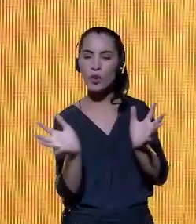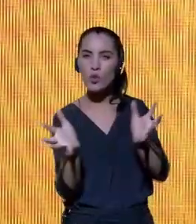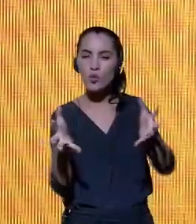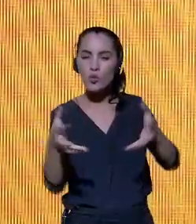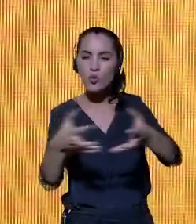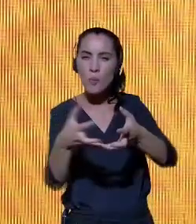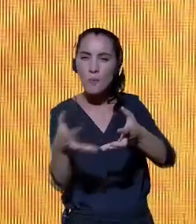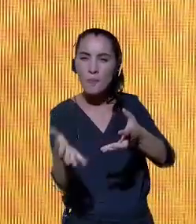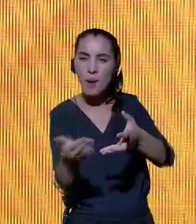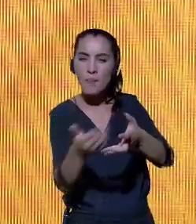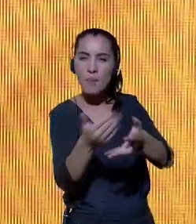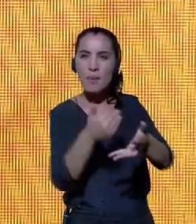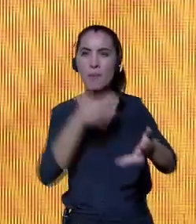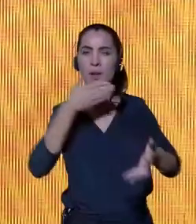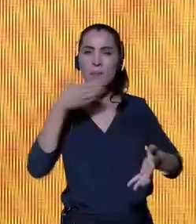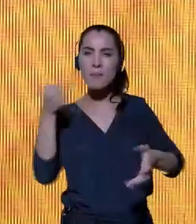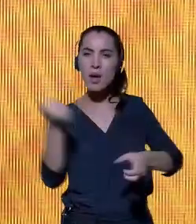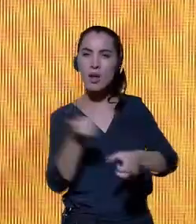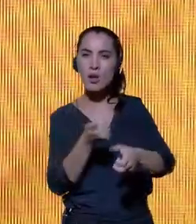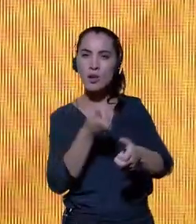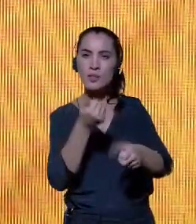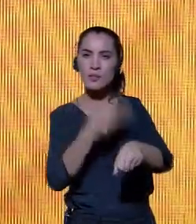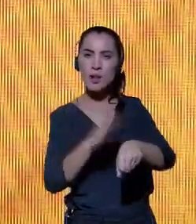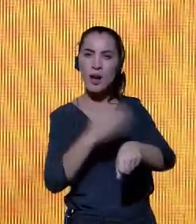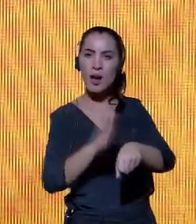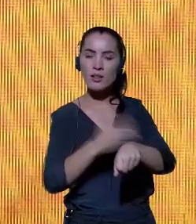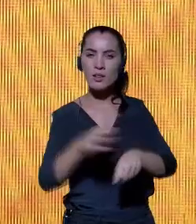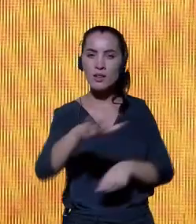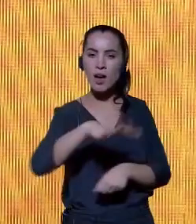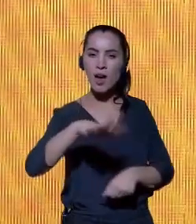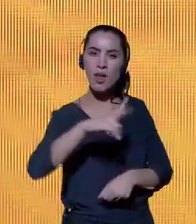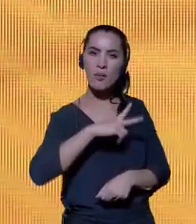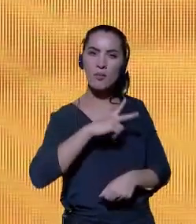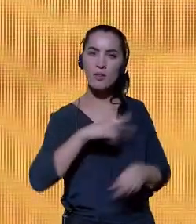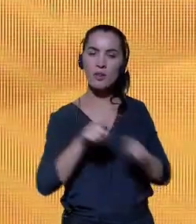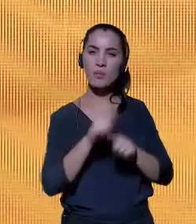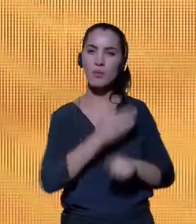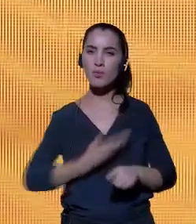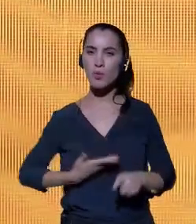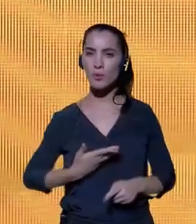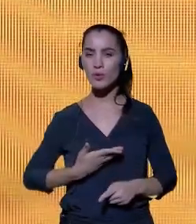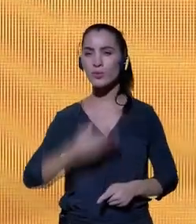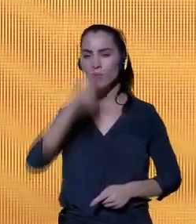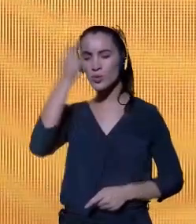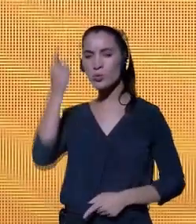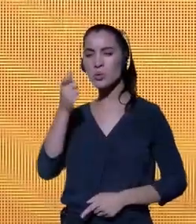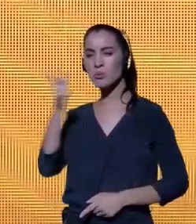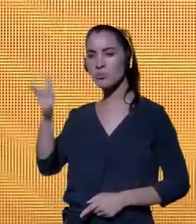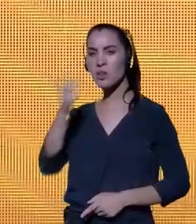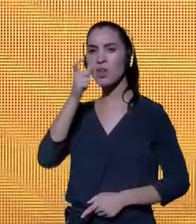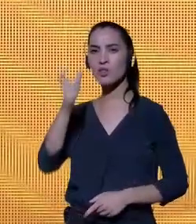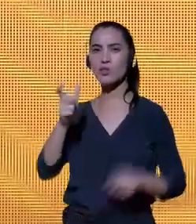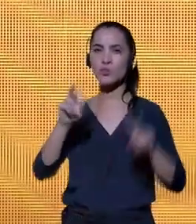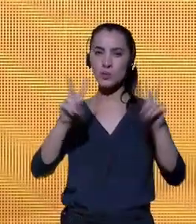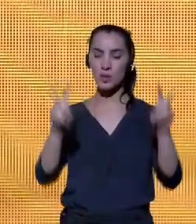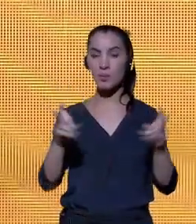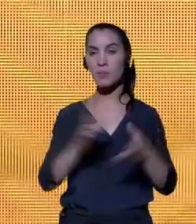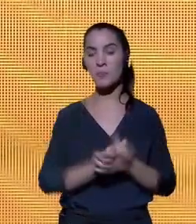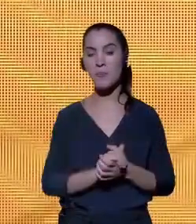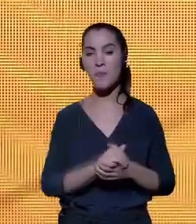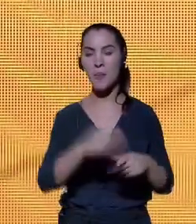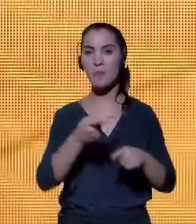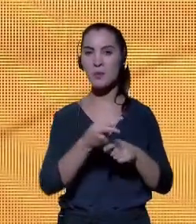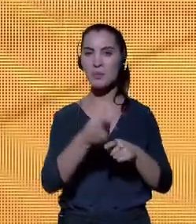servir como referência para atores públicos e privados interessados no tema. O prêmio busca ainda contribuir